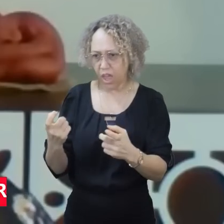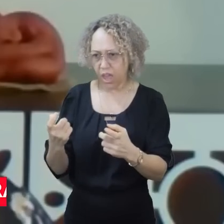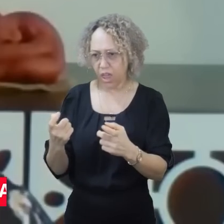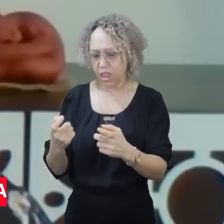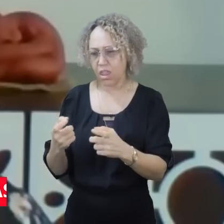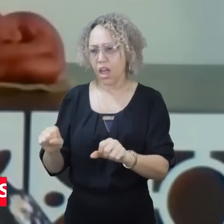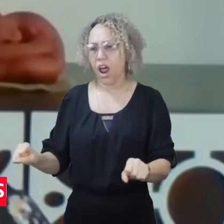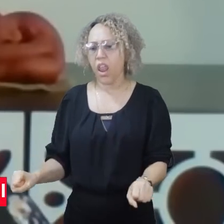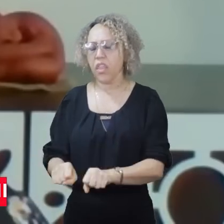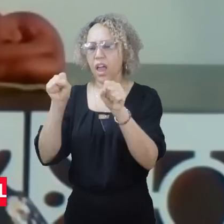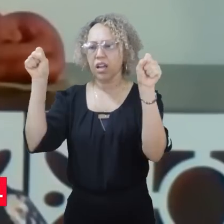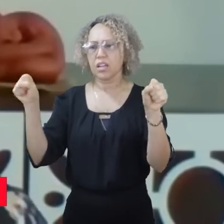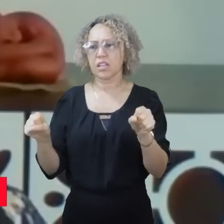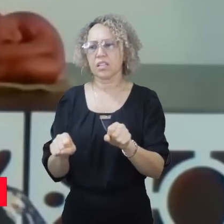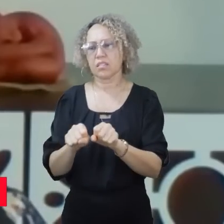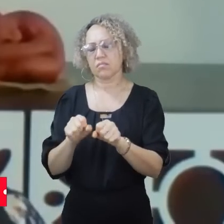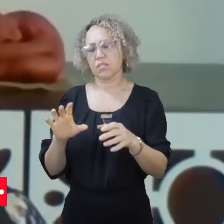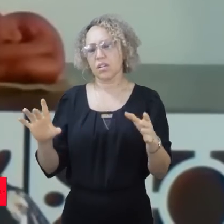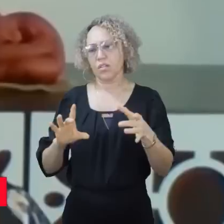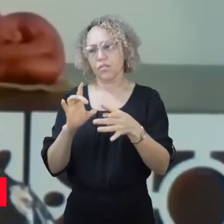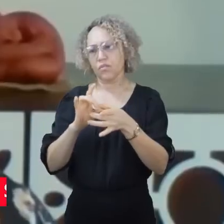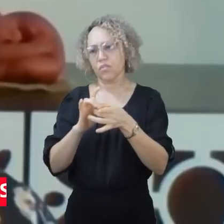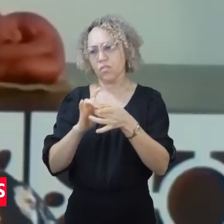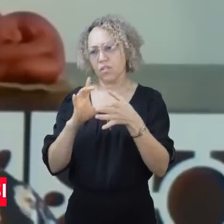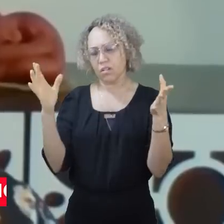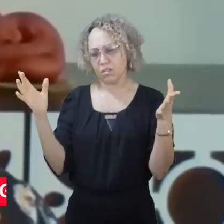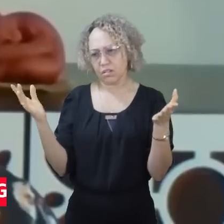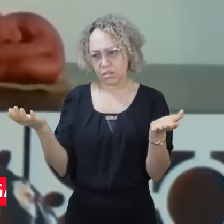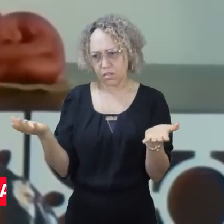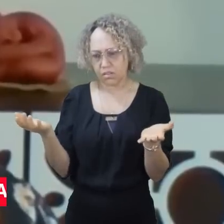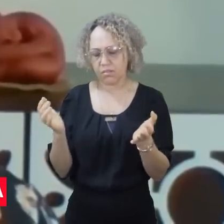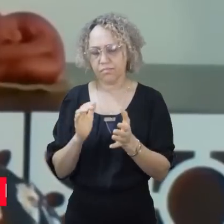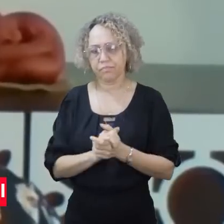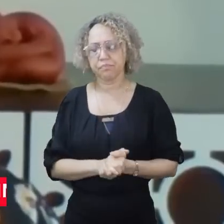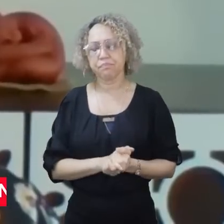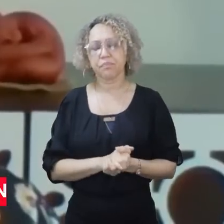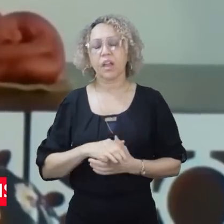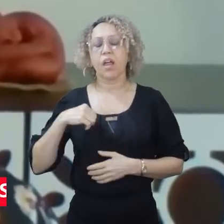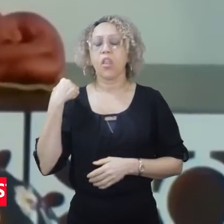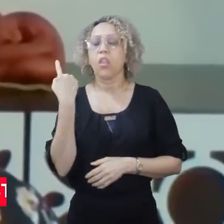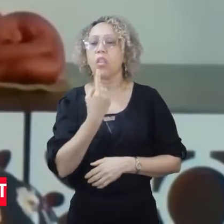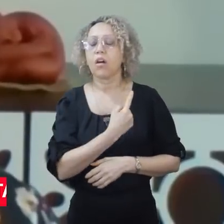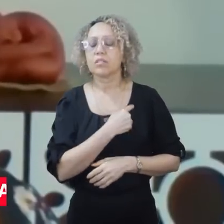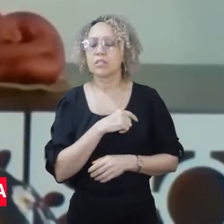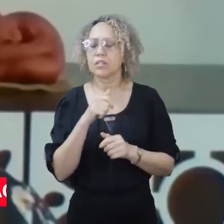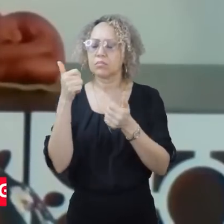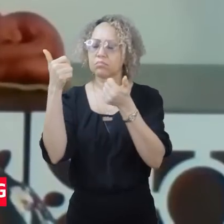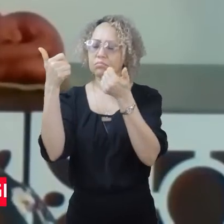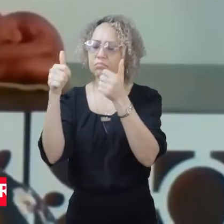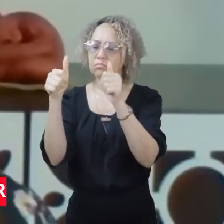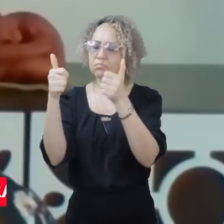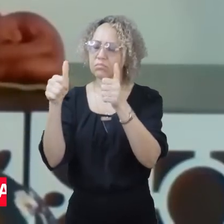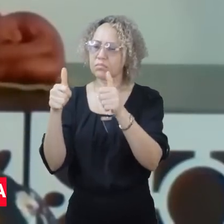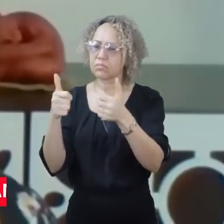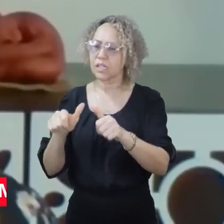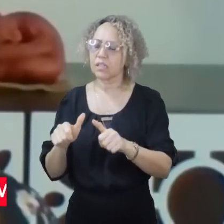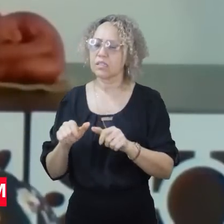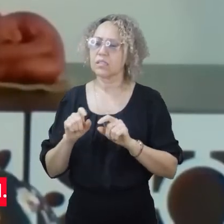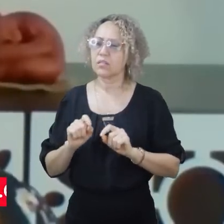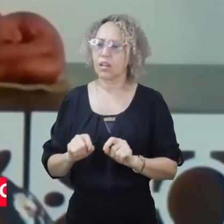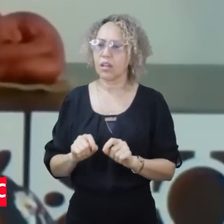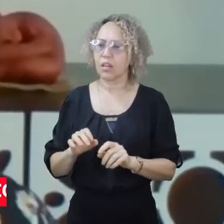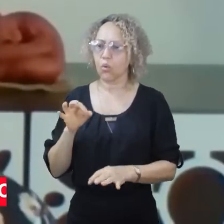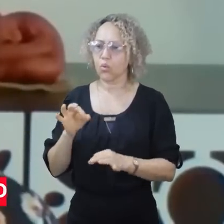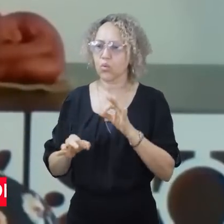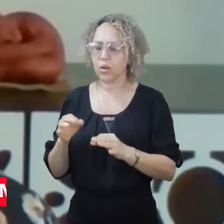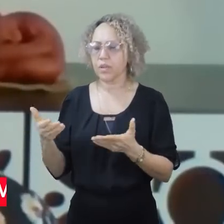ataque violento ao Estado Democrático de Direito, enfim. E nós estamos analisando o julgamento